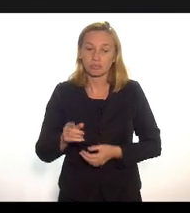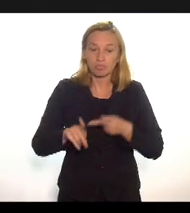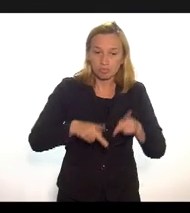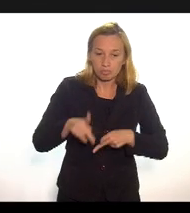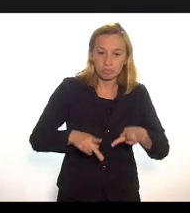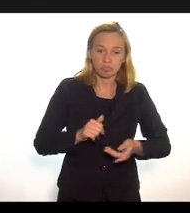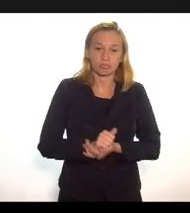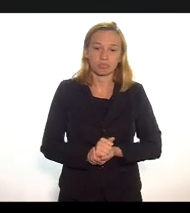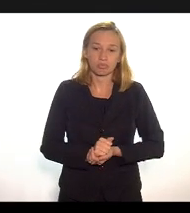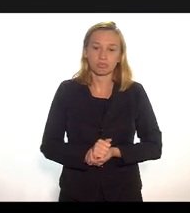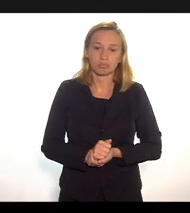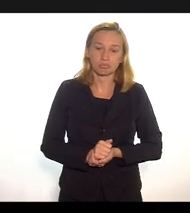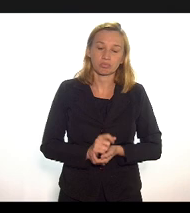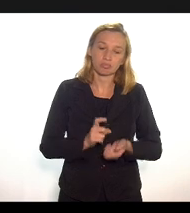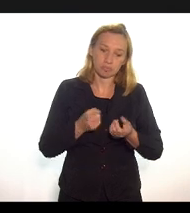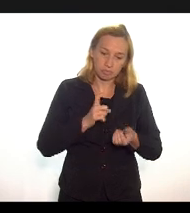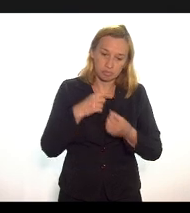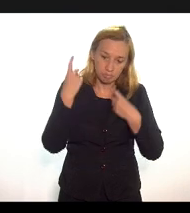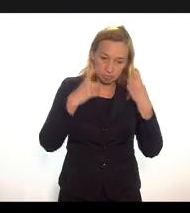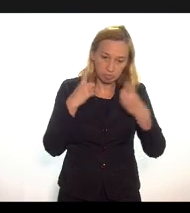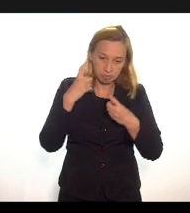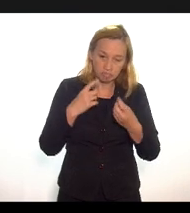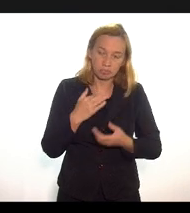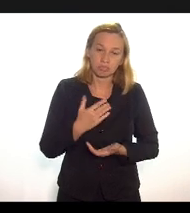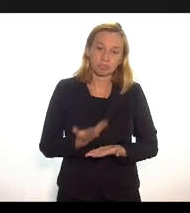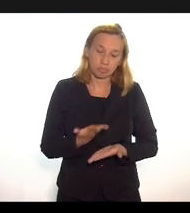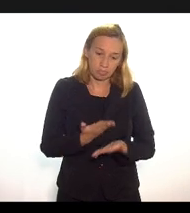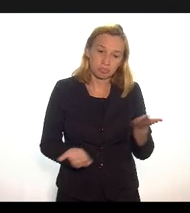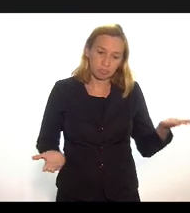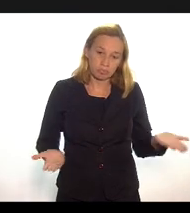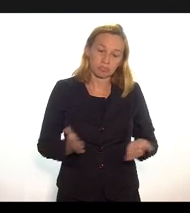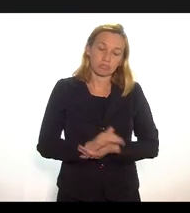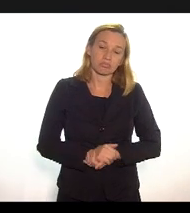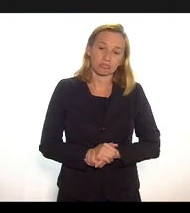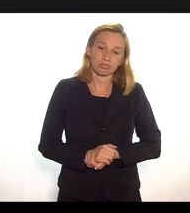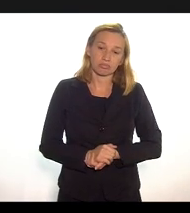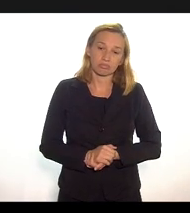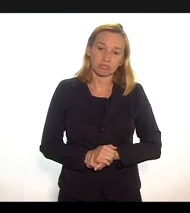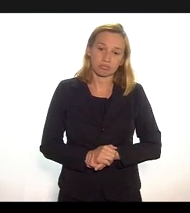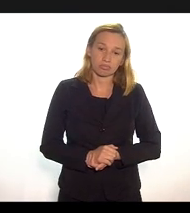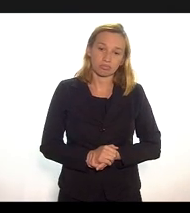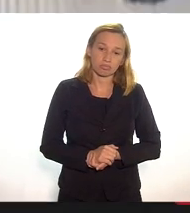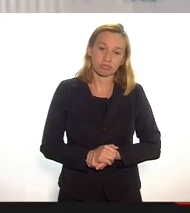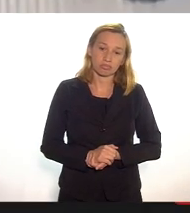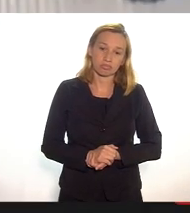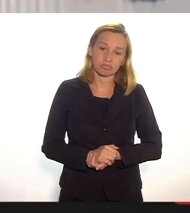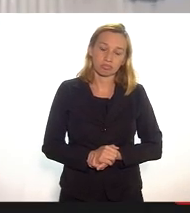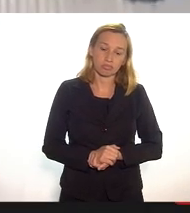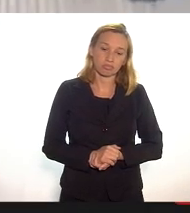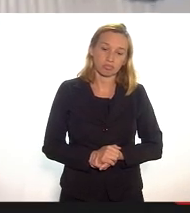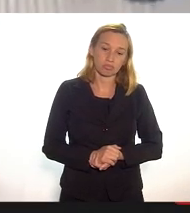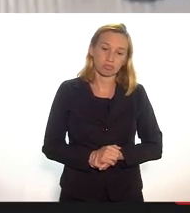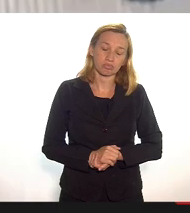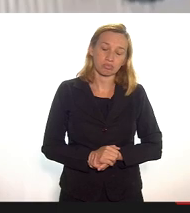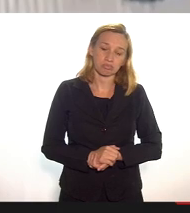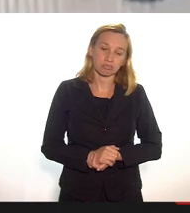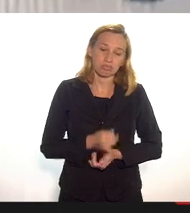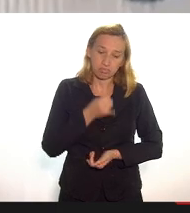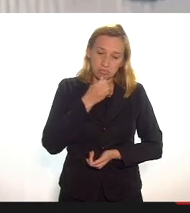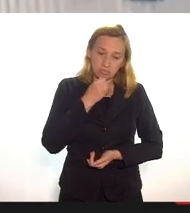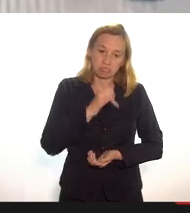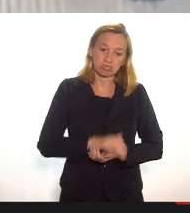população desesperançada, desalentada e perdida. Então, acho que só essa indignação, né,